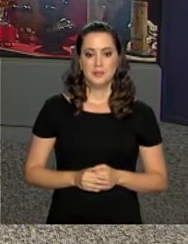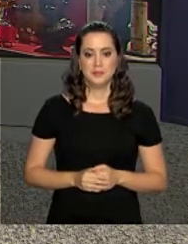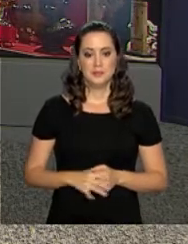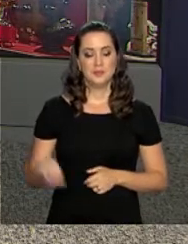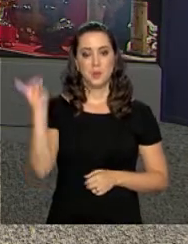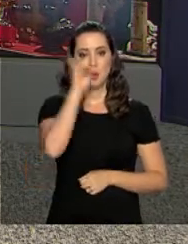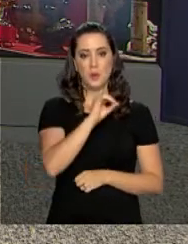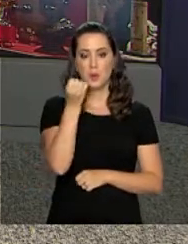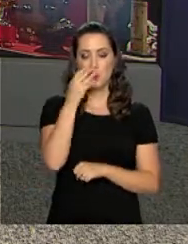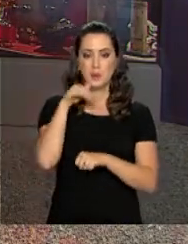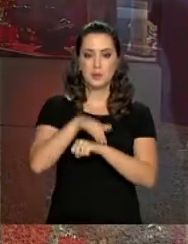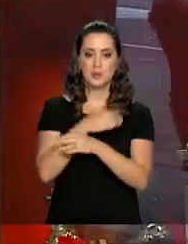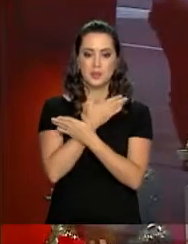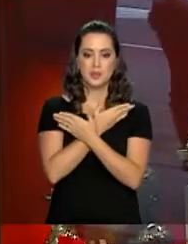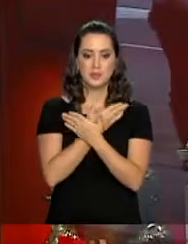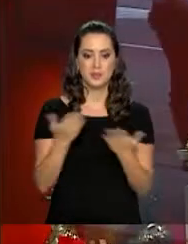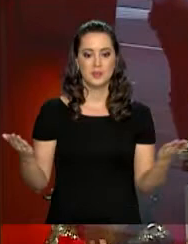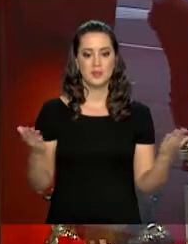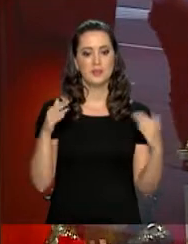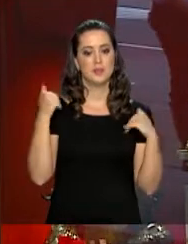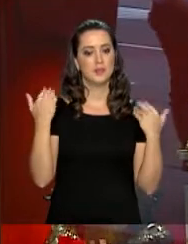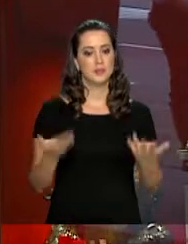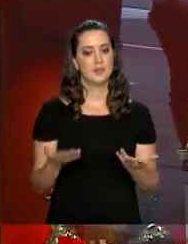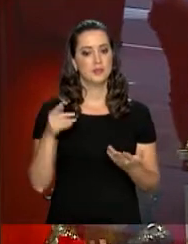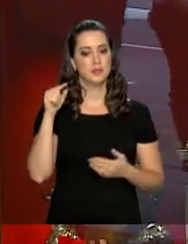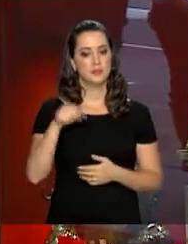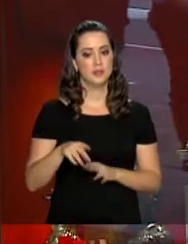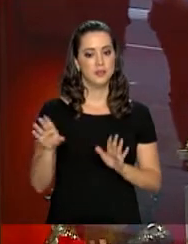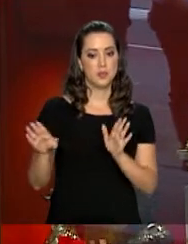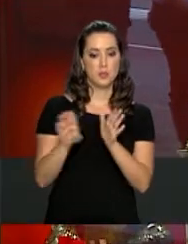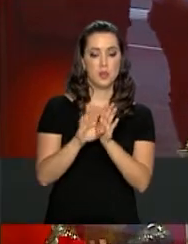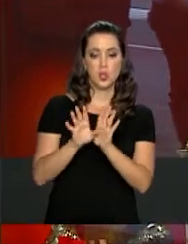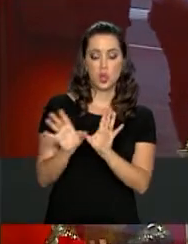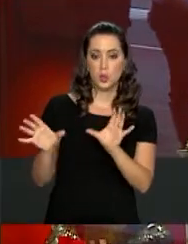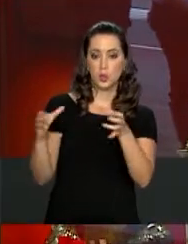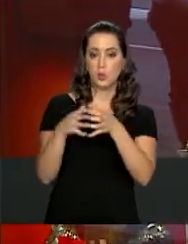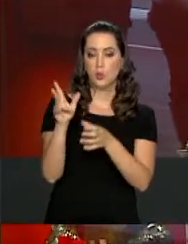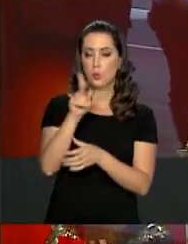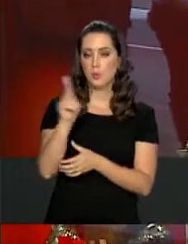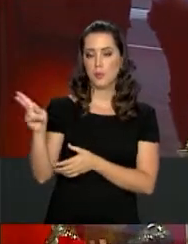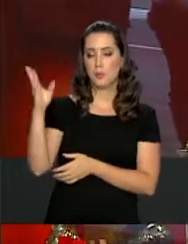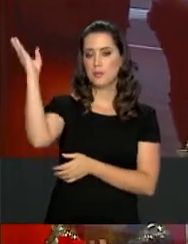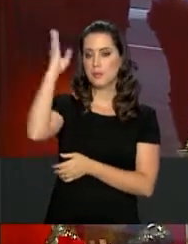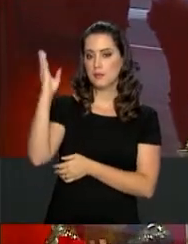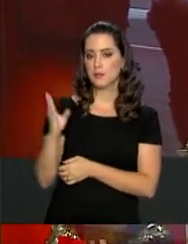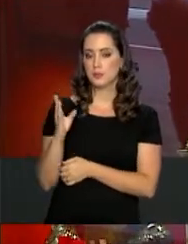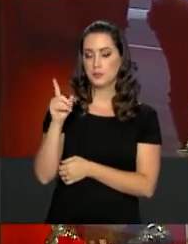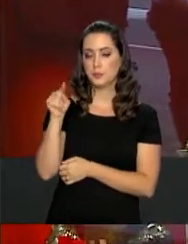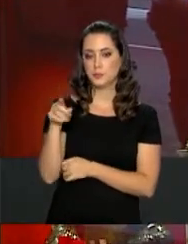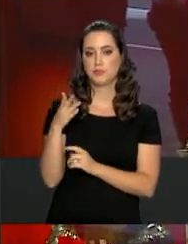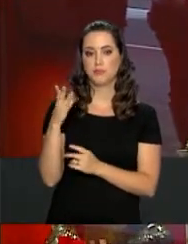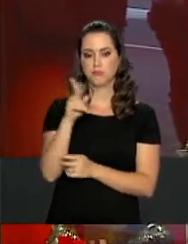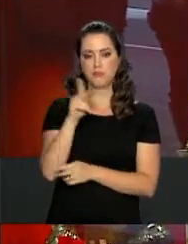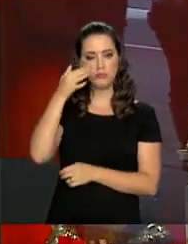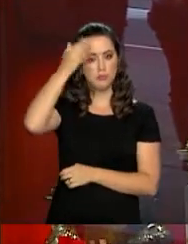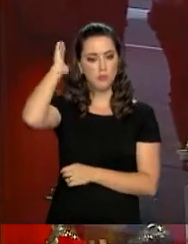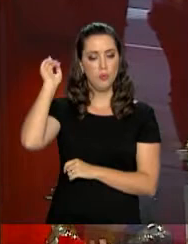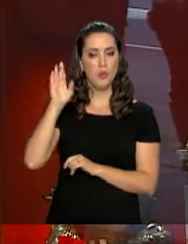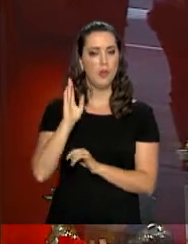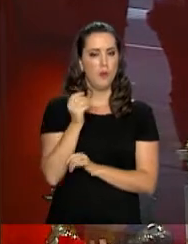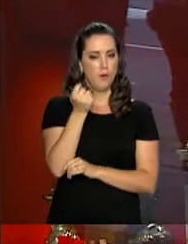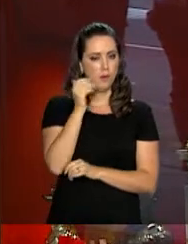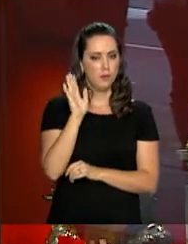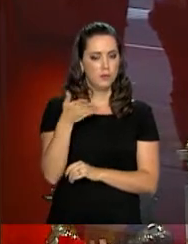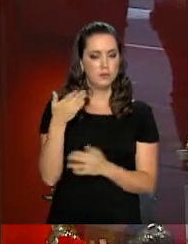Olá, Roberto. Boa noite. Uma boa noite a todos. Olha, a chegada da comitiva do presidente Michel Temer está prevista para